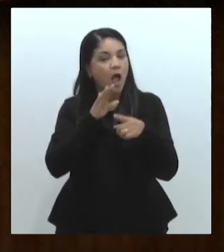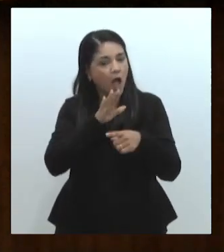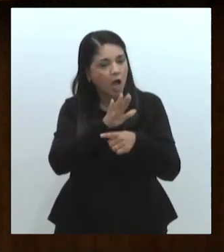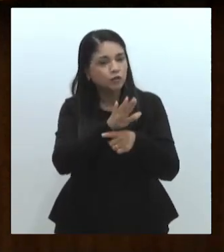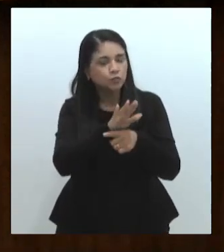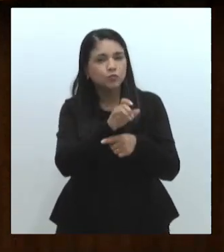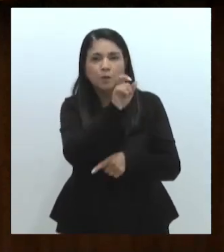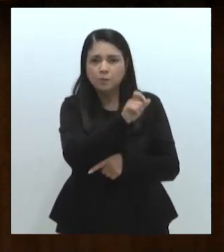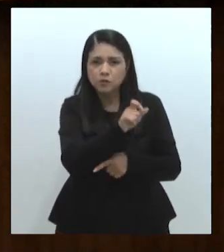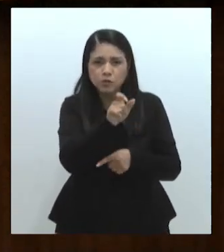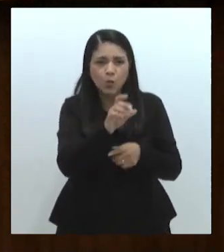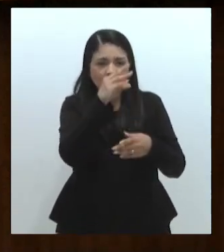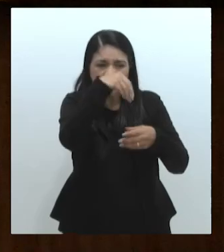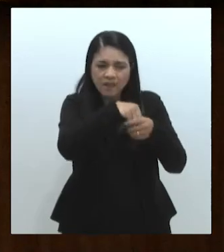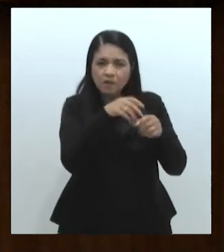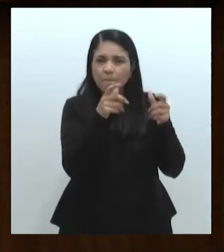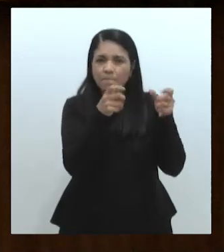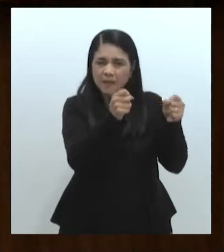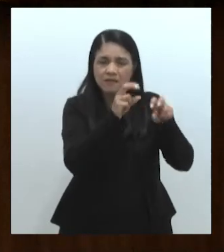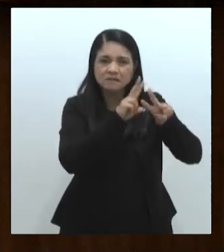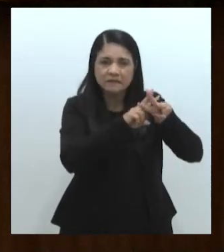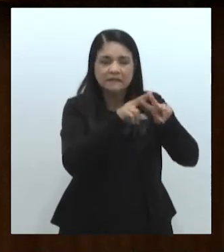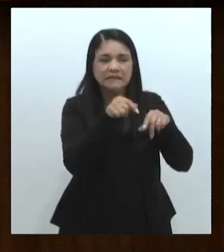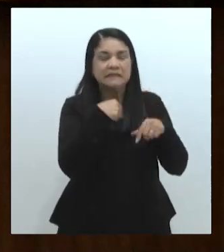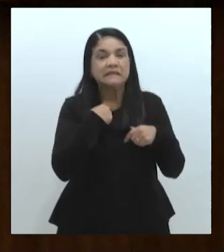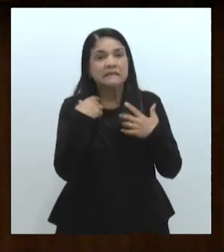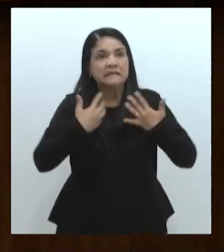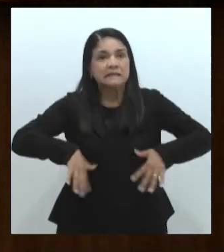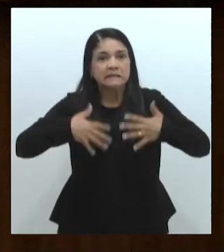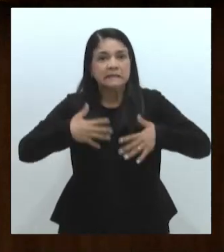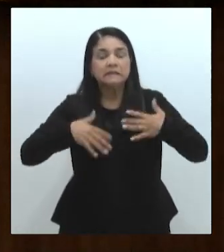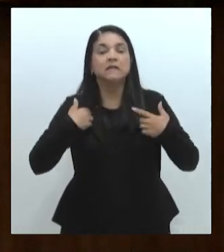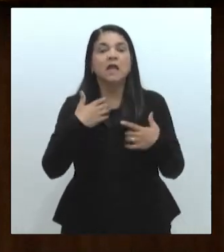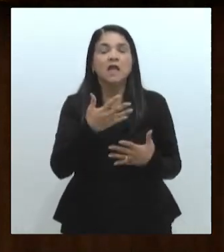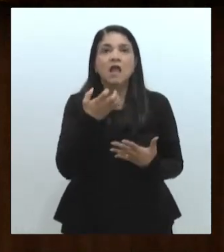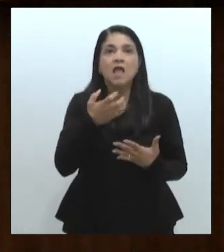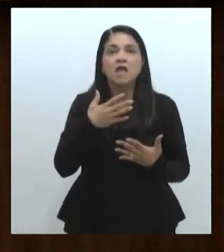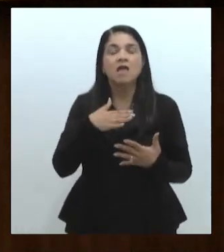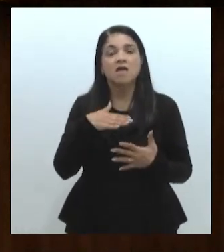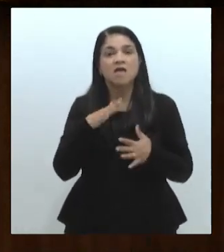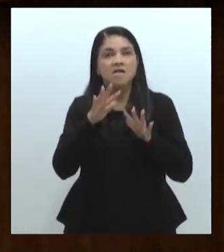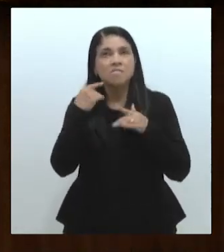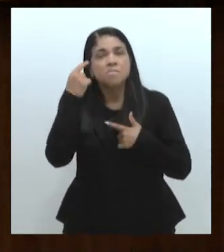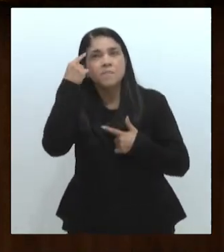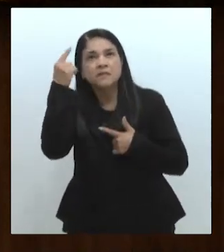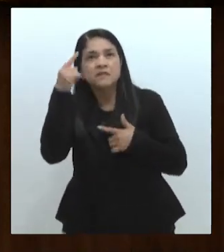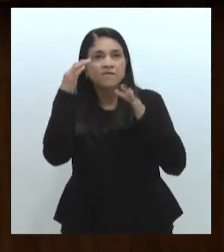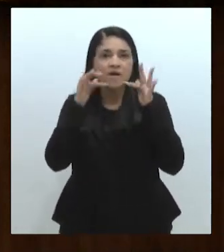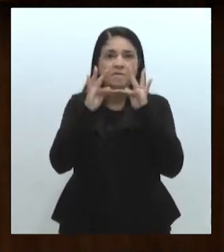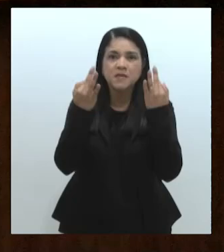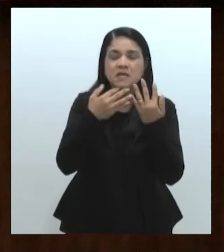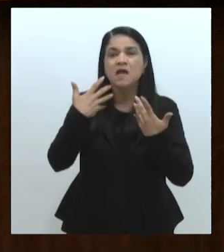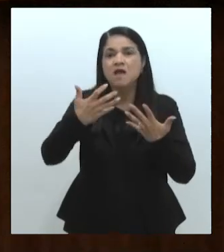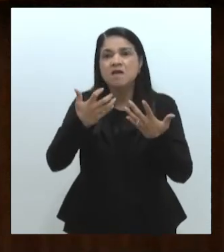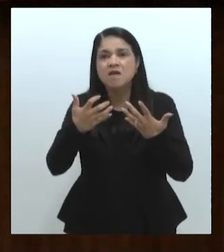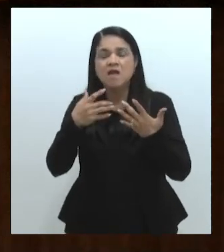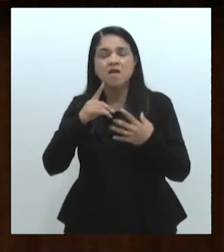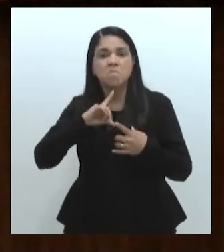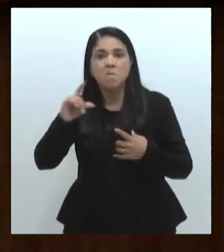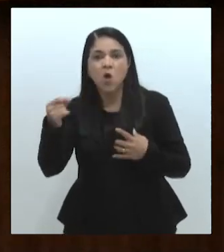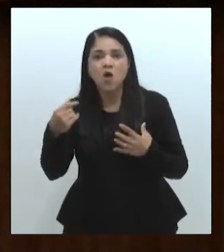desesperada, não tem aonde se agarrar para sair daquela vida, para uma vida melhor, pensando na família. É importante, por isso eu